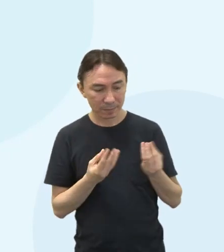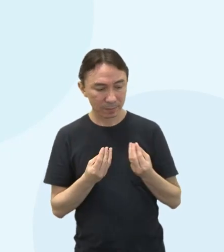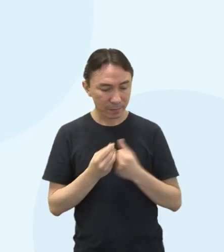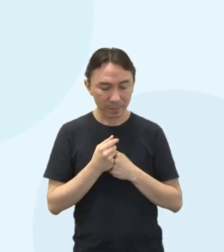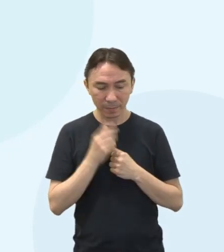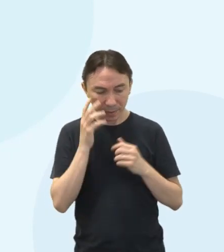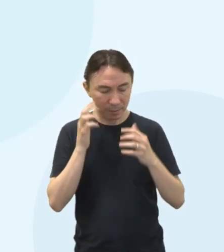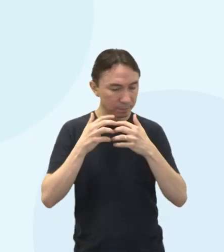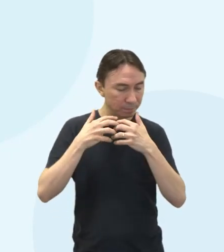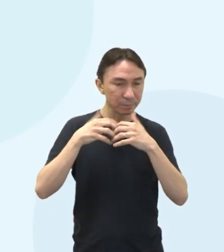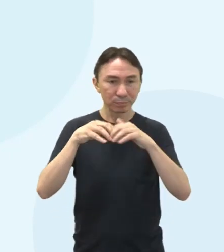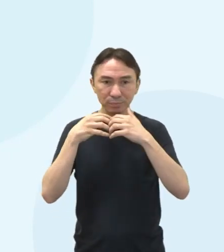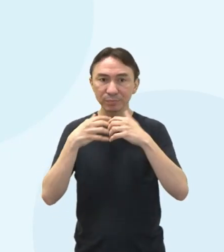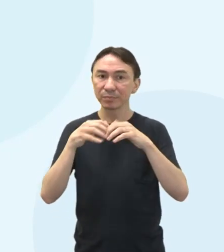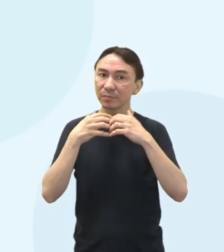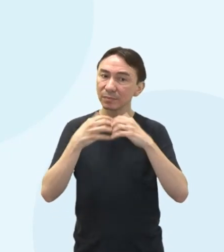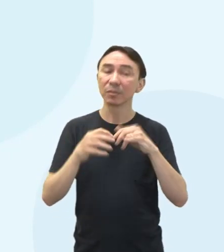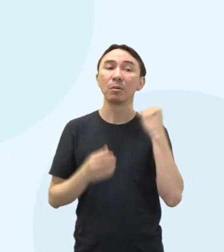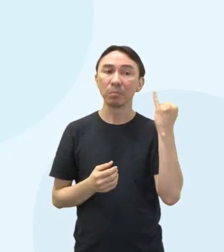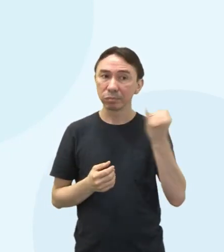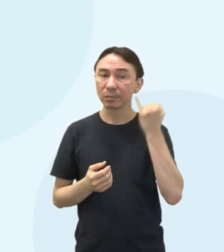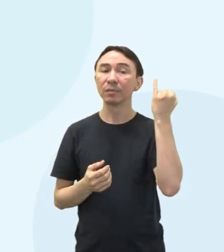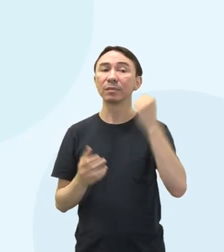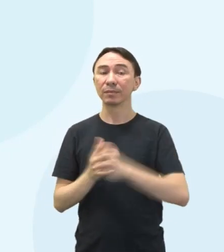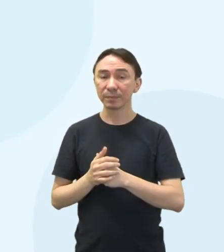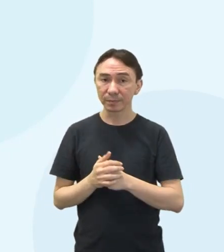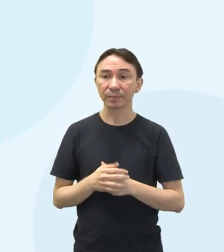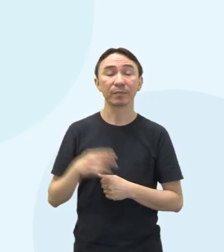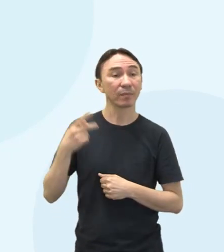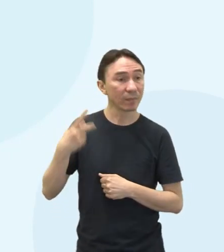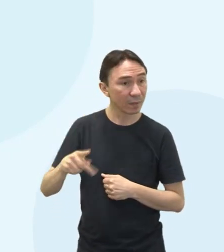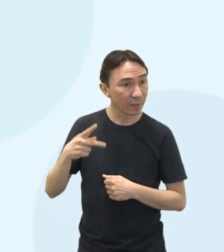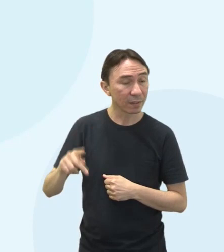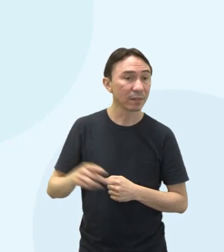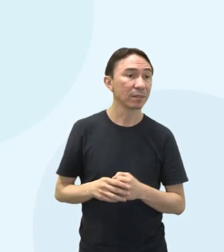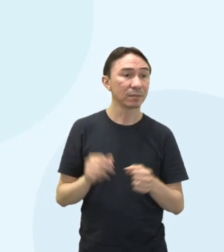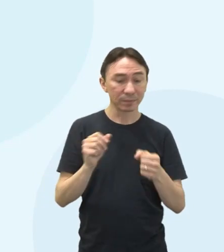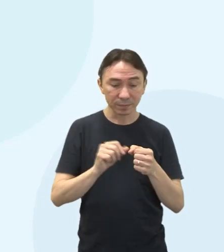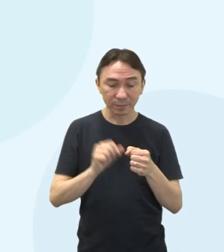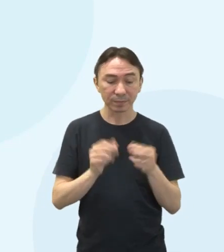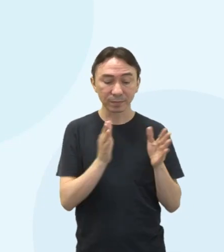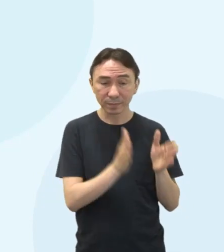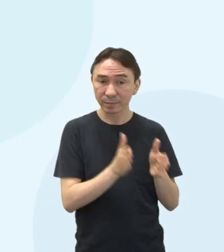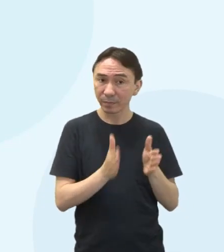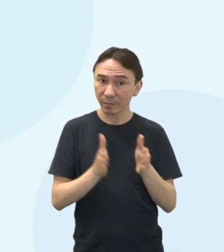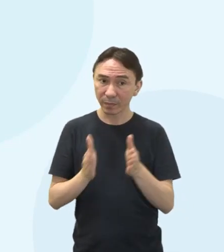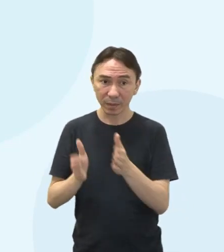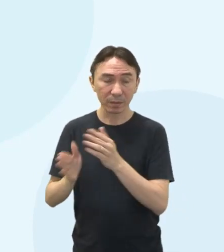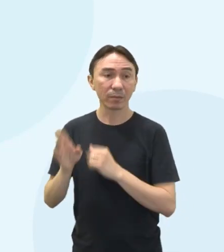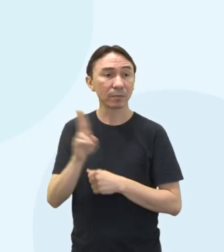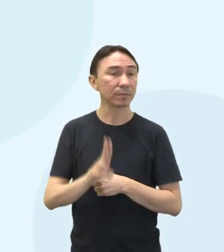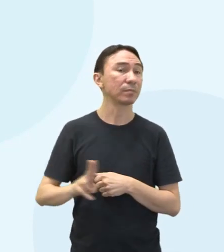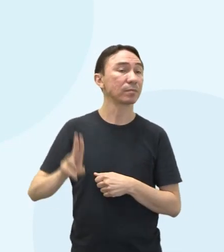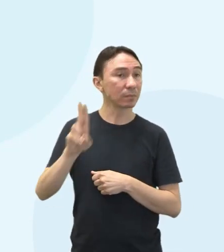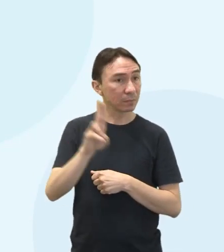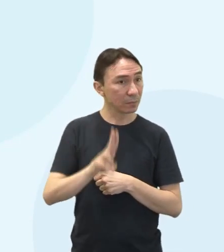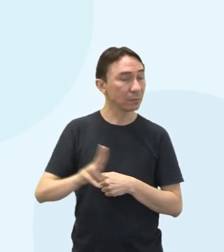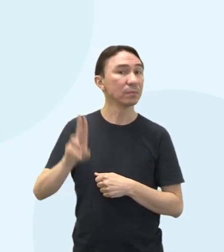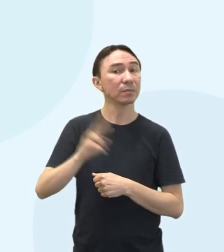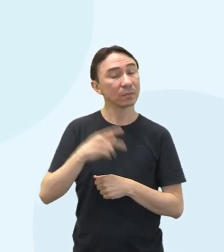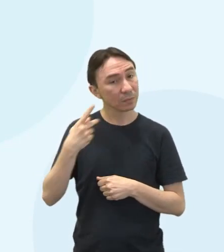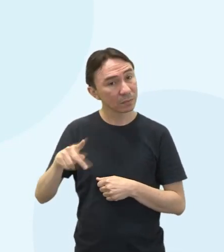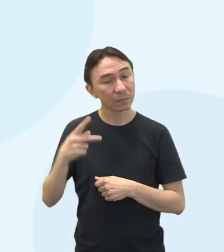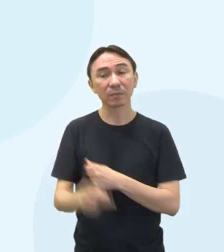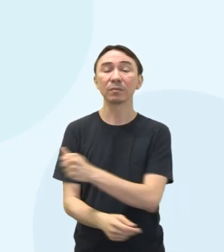do conhecimento utilizar objetos que auxilia na construção das sequências é pode ajudar bastante O estudante